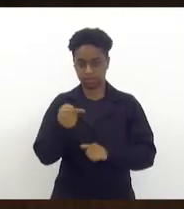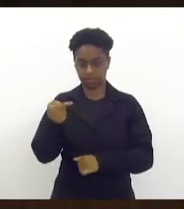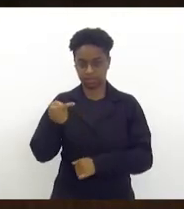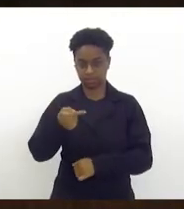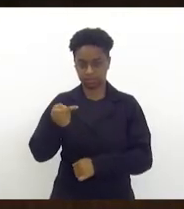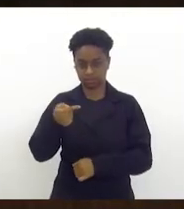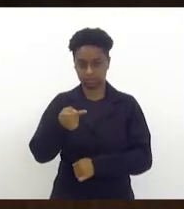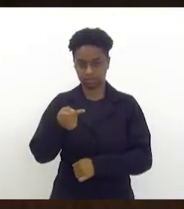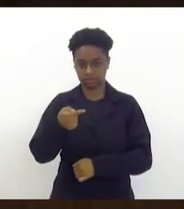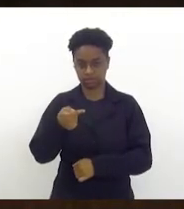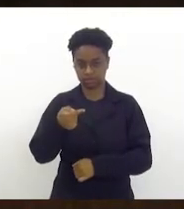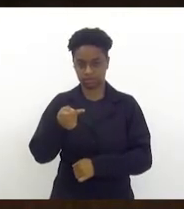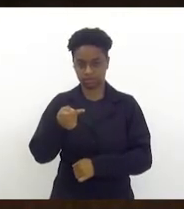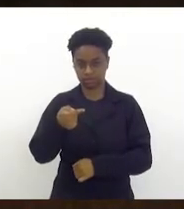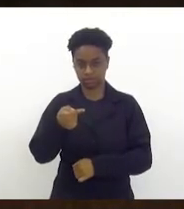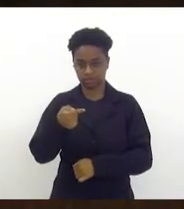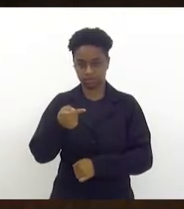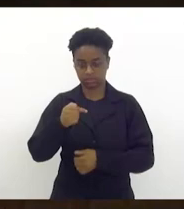7ª,